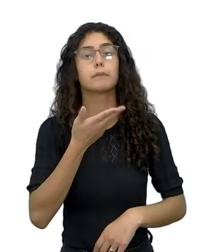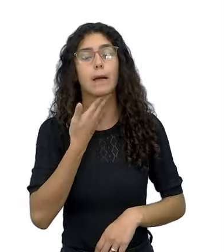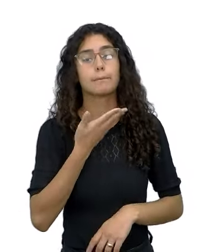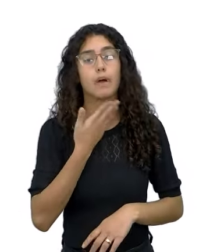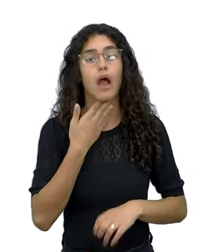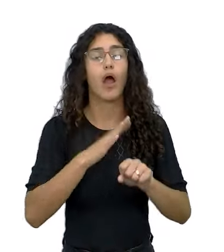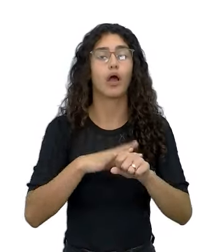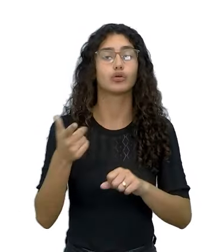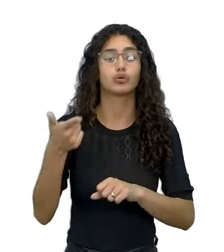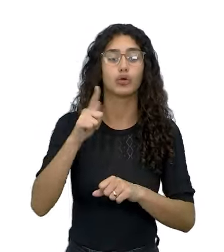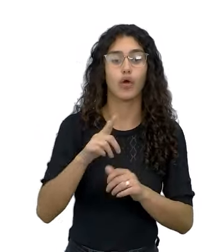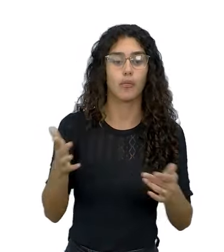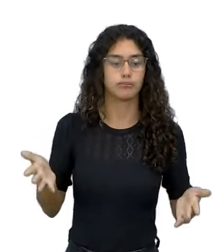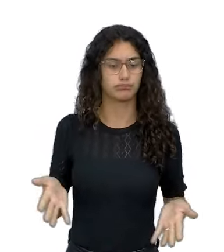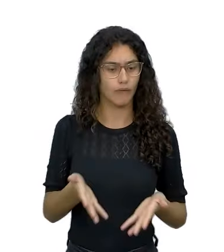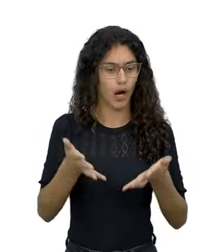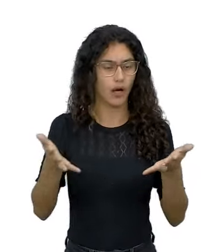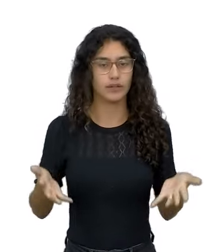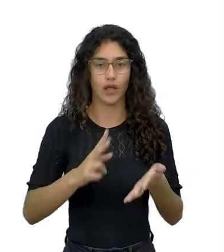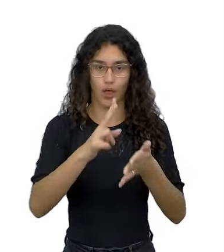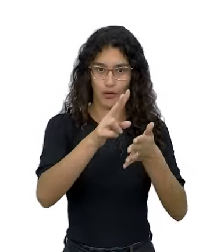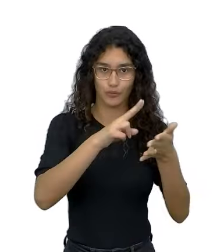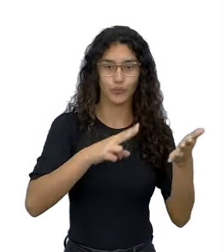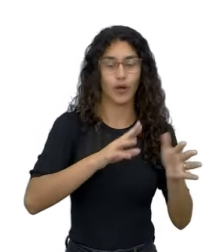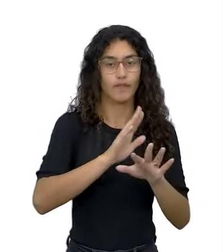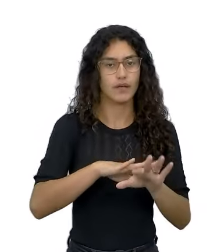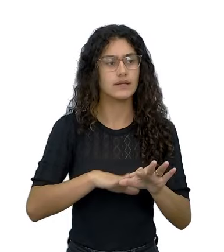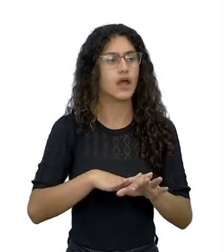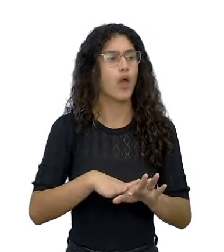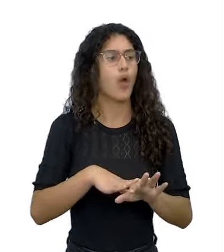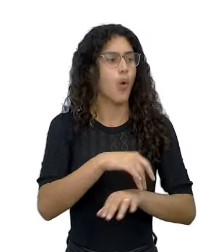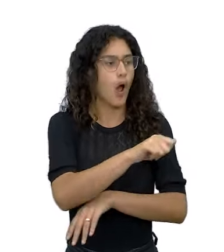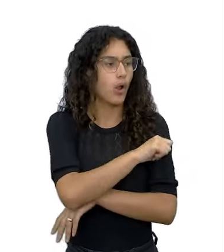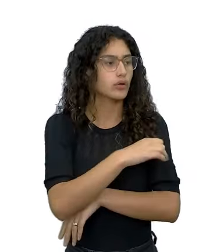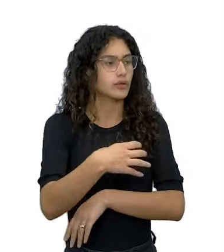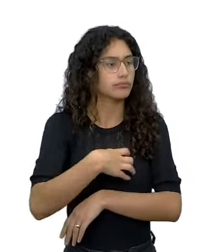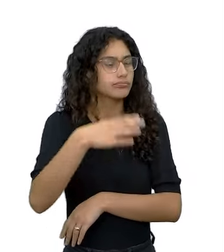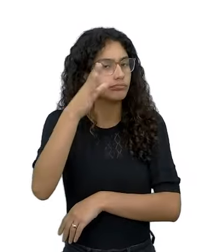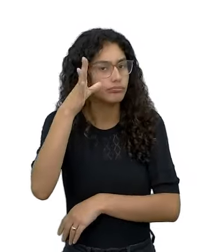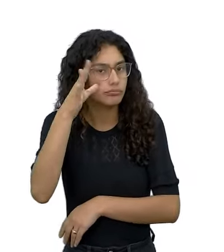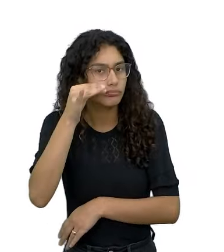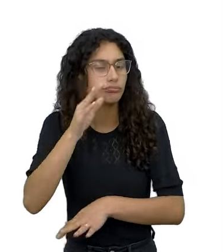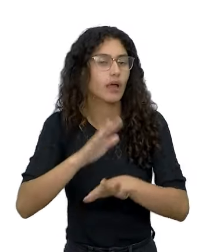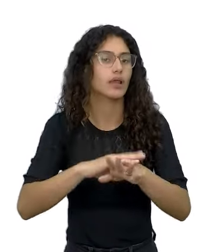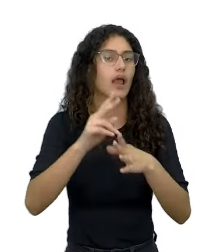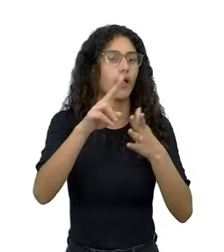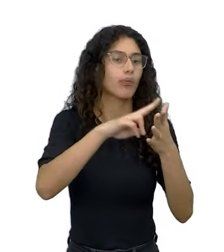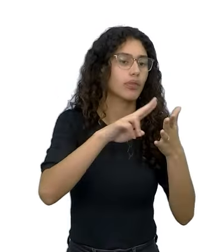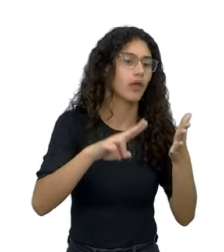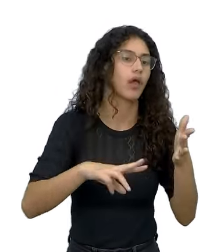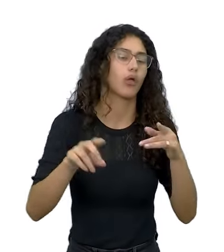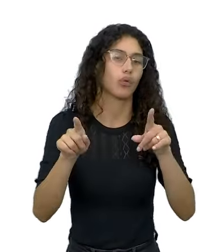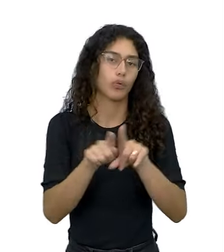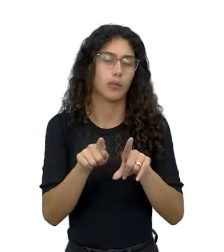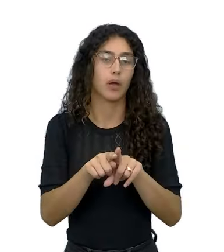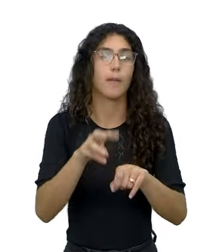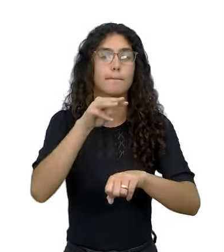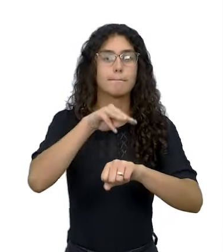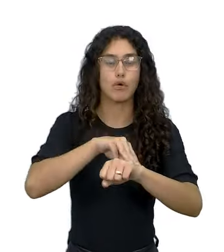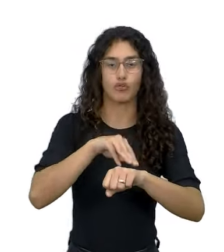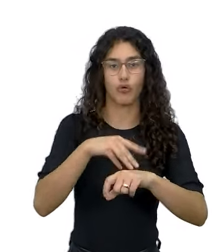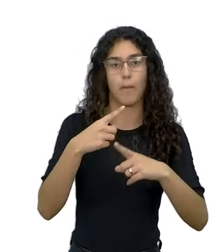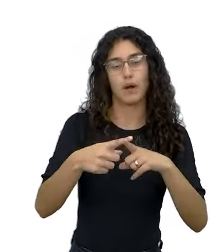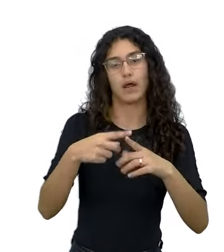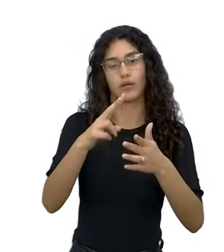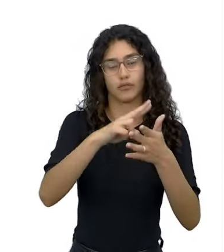fazer a motivação antes dessa leitura, fazer com que eles se sintam interessados, né, em ler esse texto, saber o motivo pelo qual